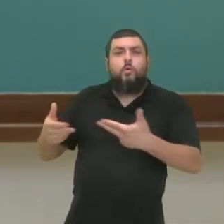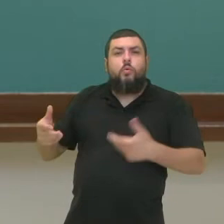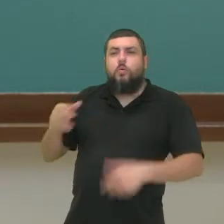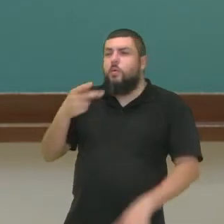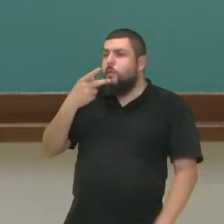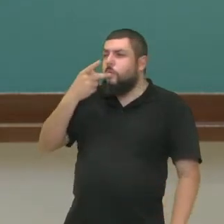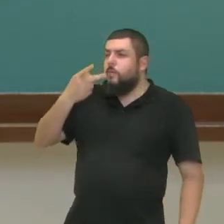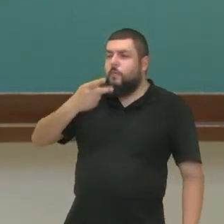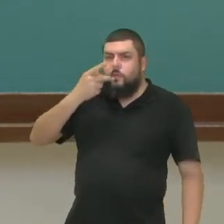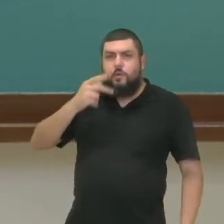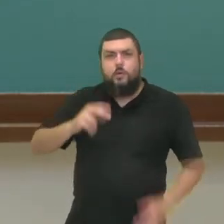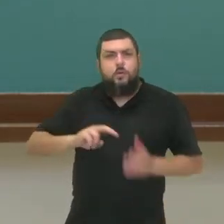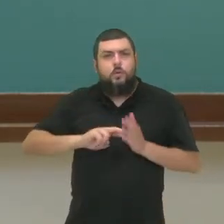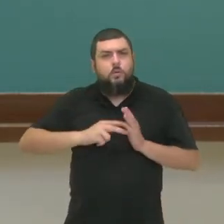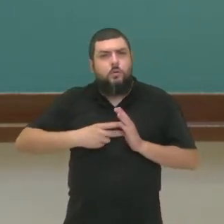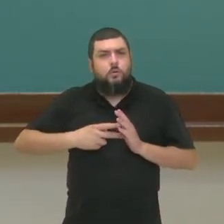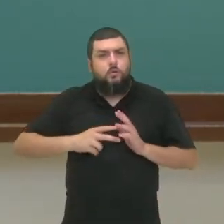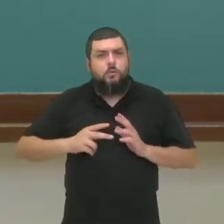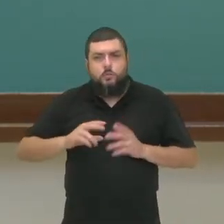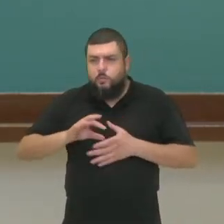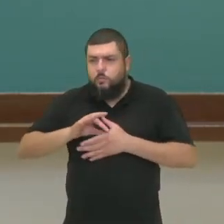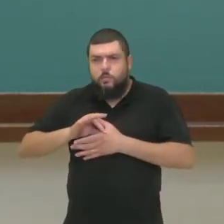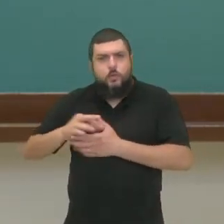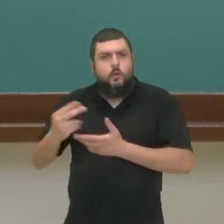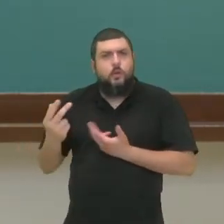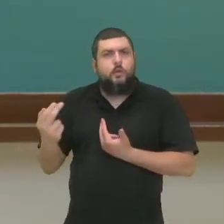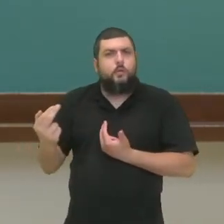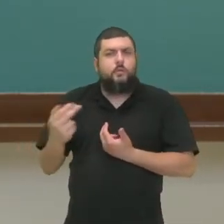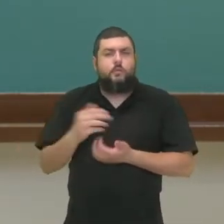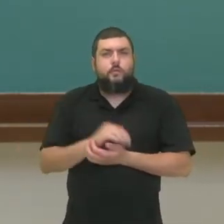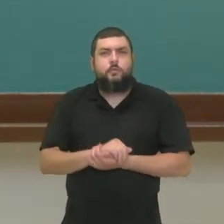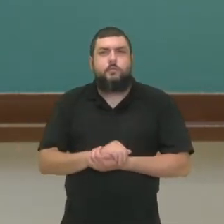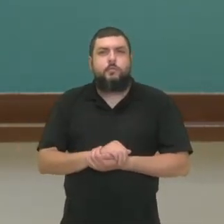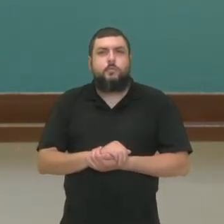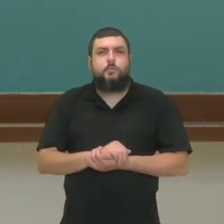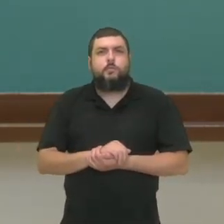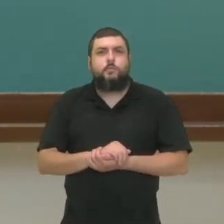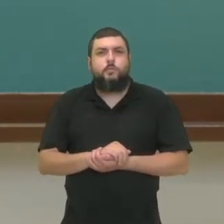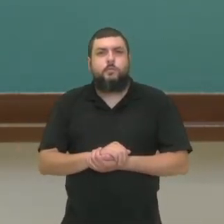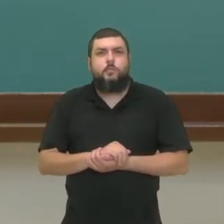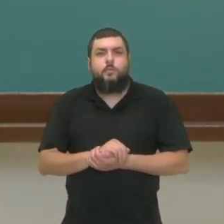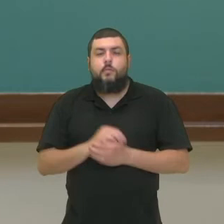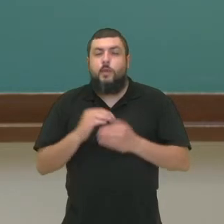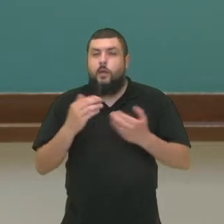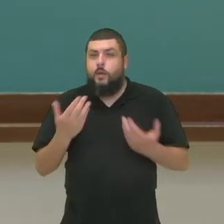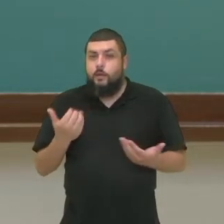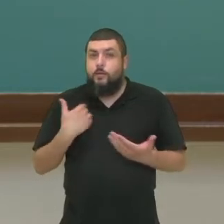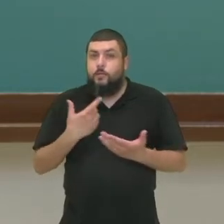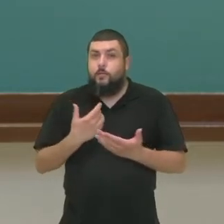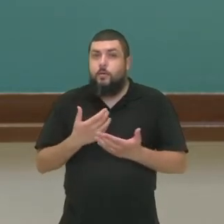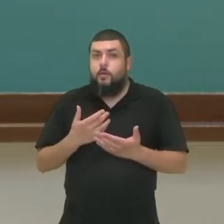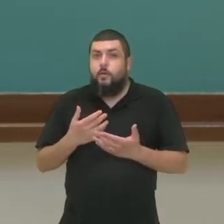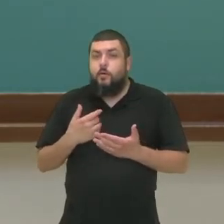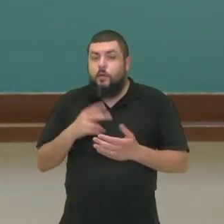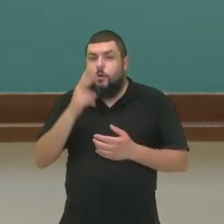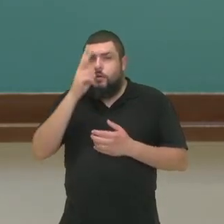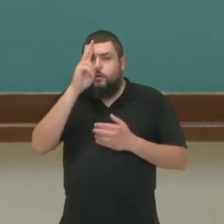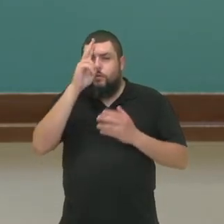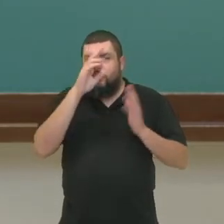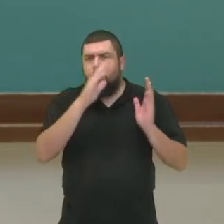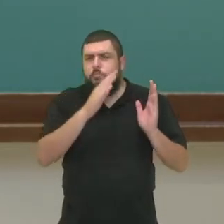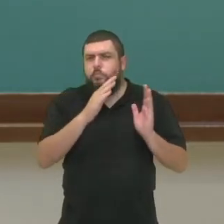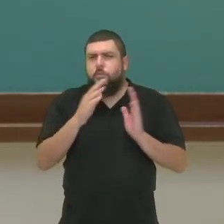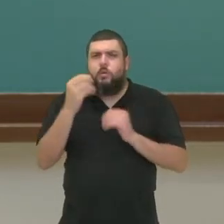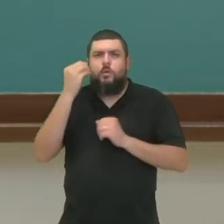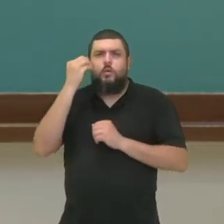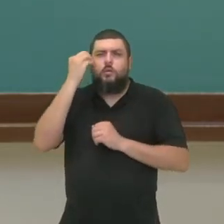conceito greco-romano, melhor dizendo. Então, é nesses estudos que a história tenta buscar. Como que,